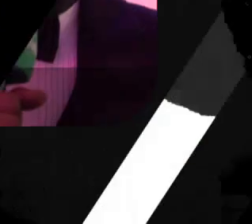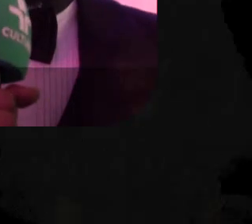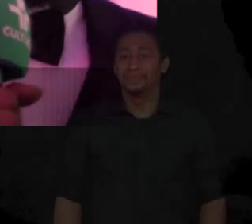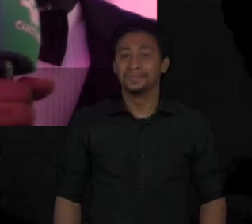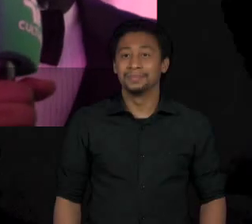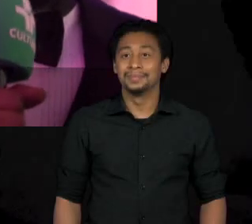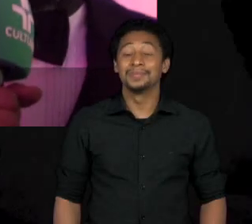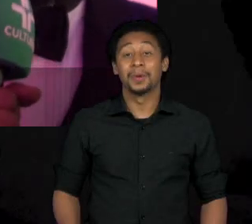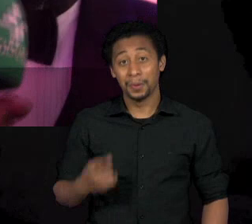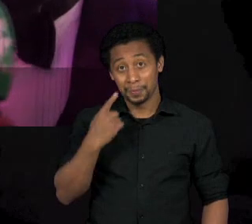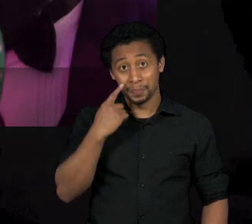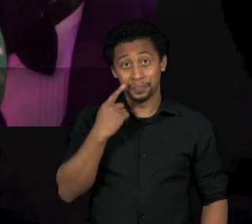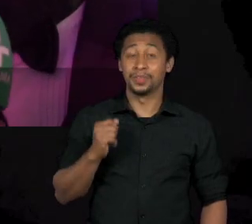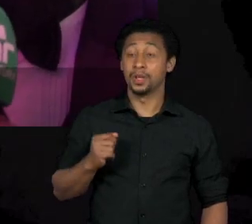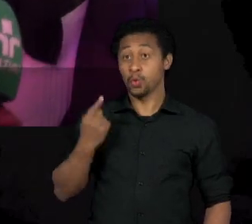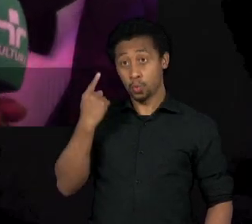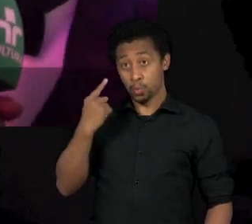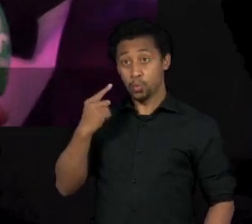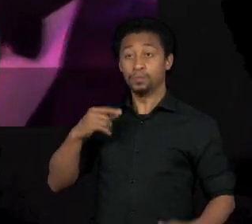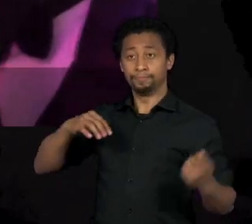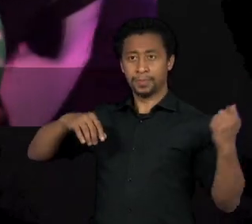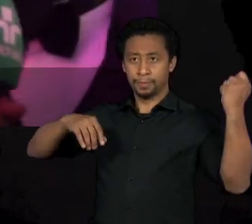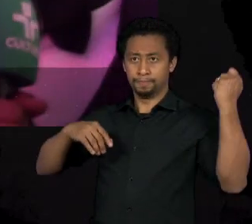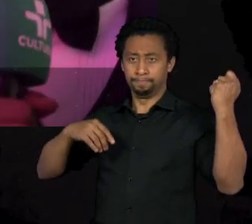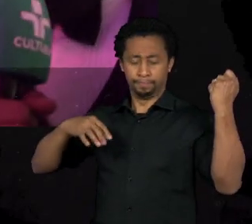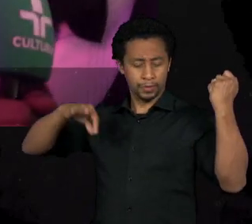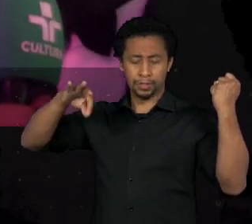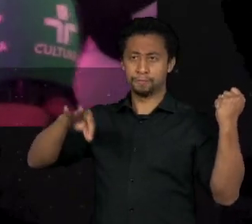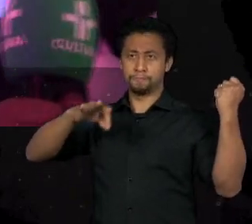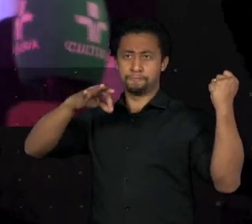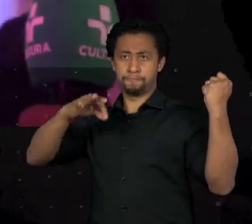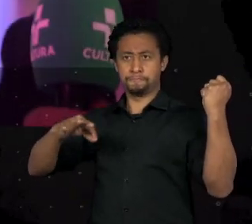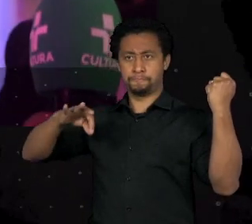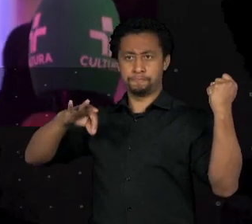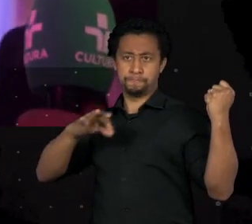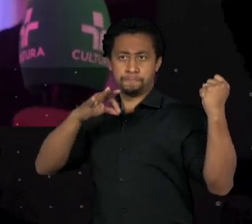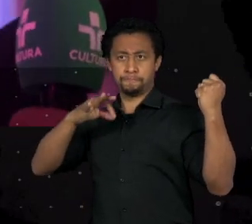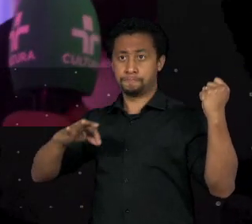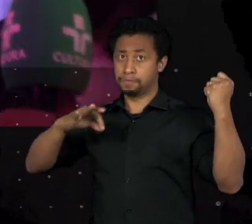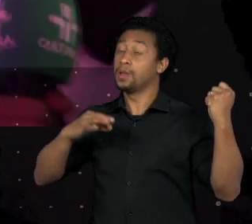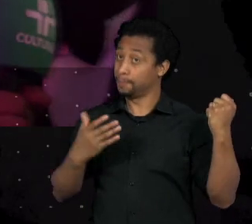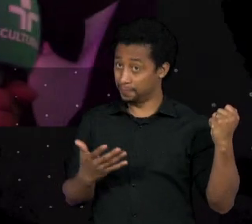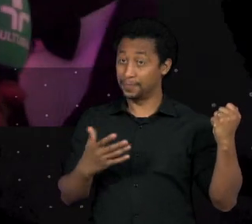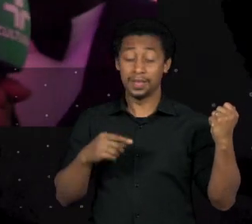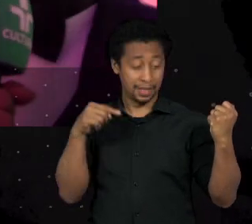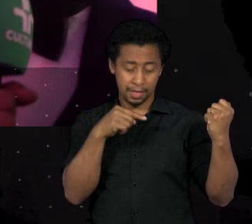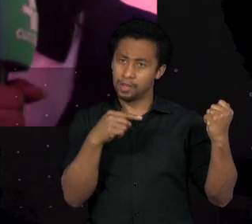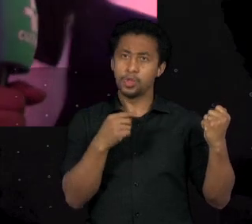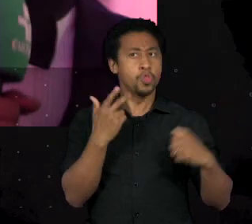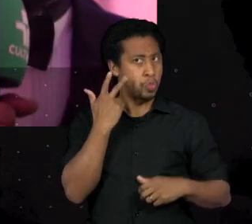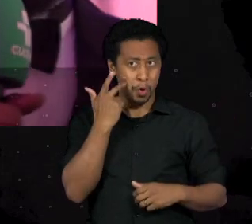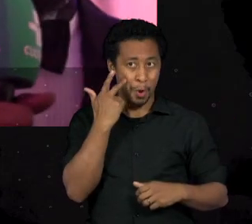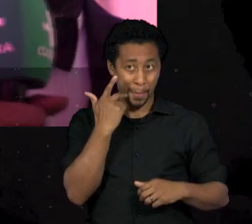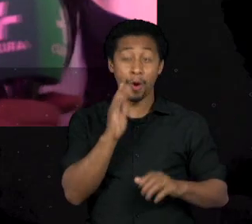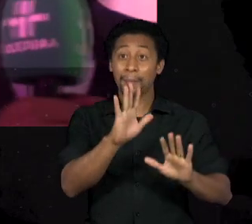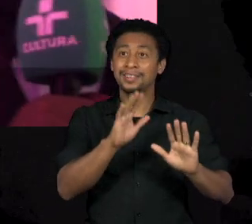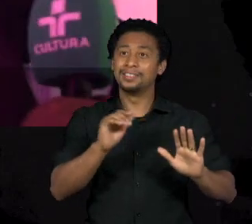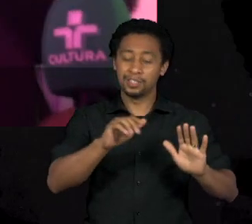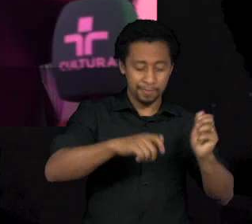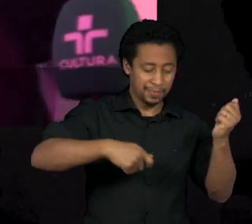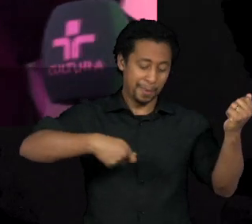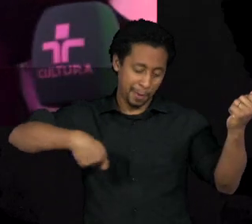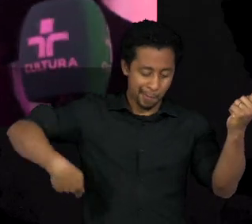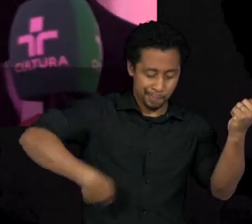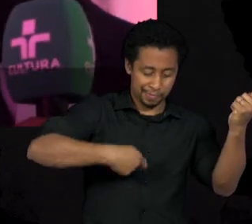Um dos beatmakers toca violino. Então a gente pegou o tema original clássico e sampleou ele. O que é samplear? É